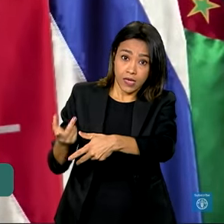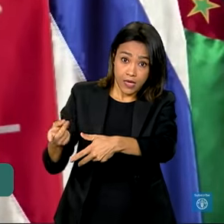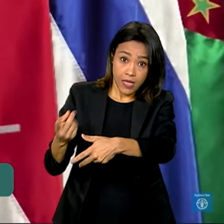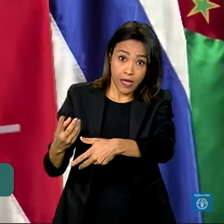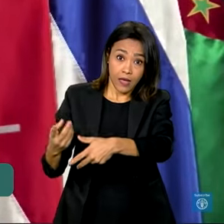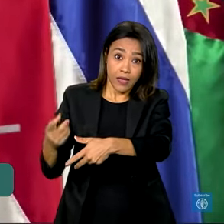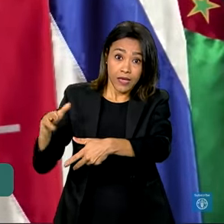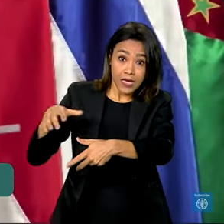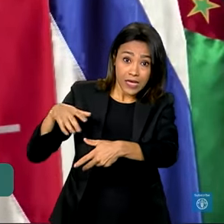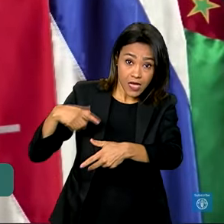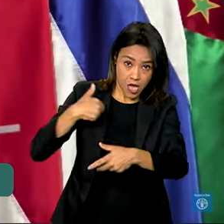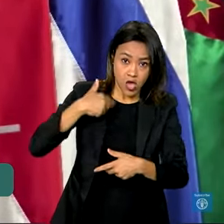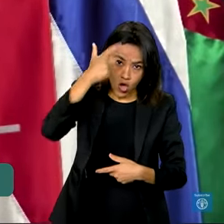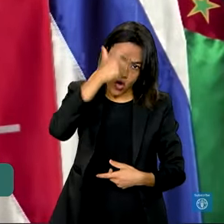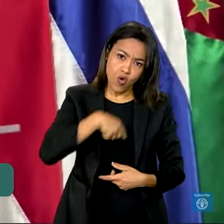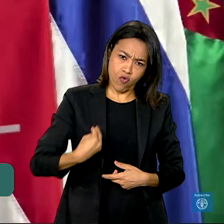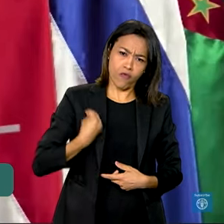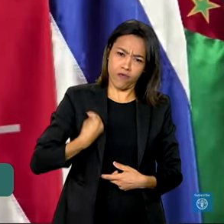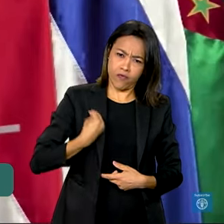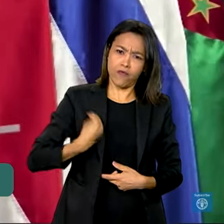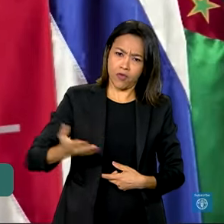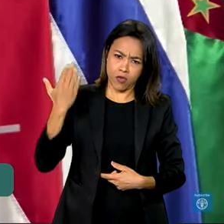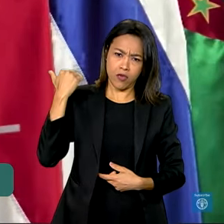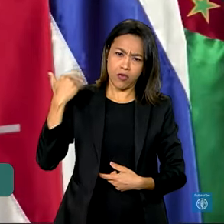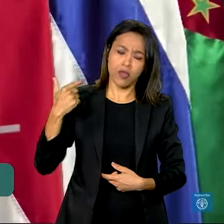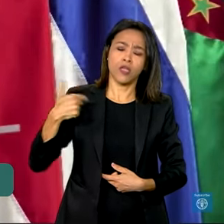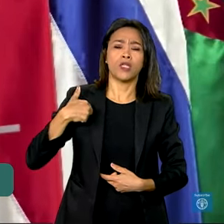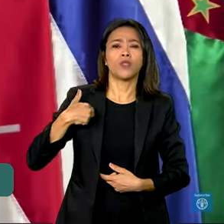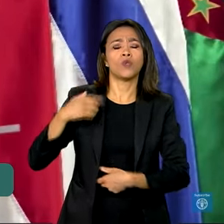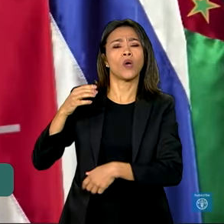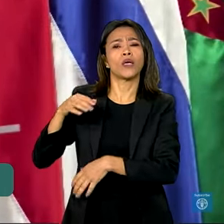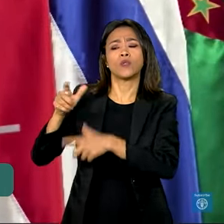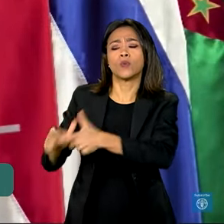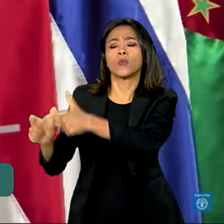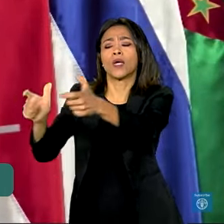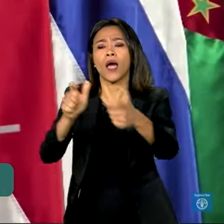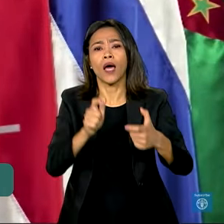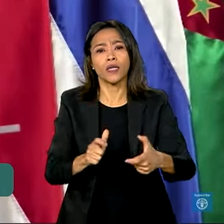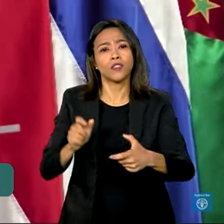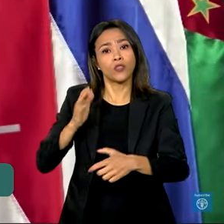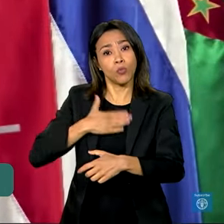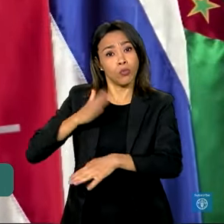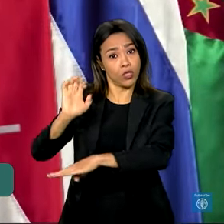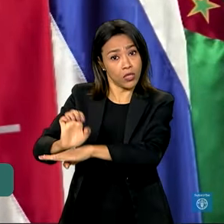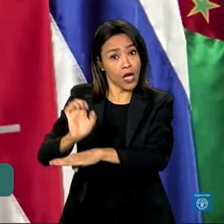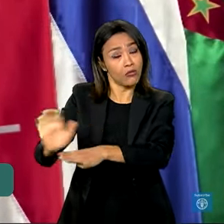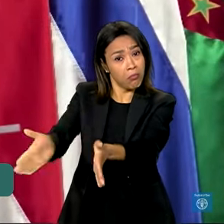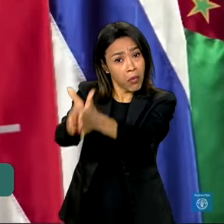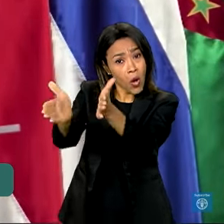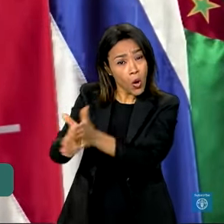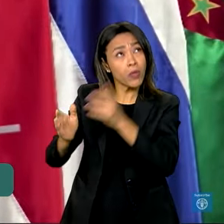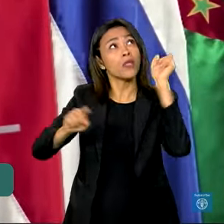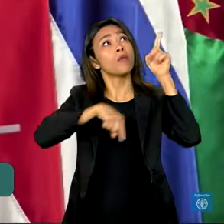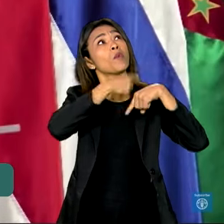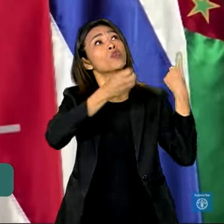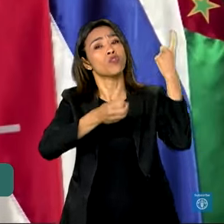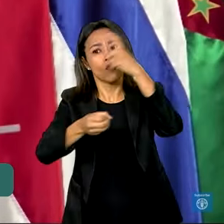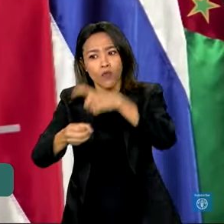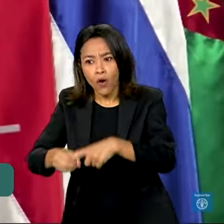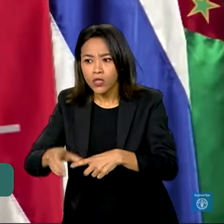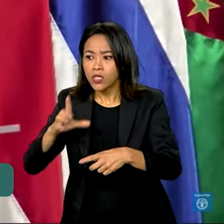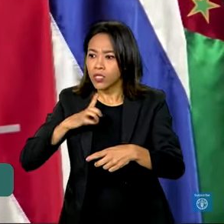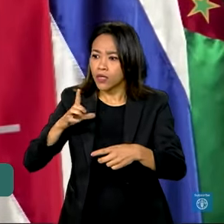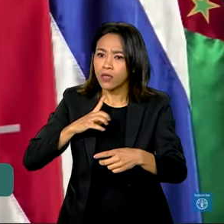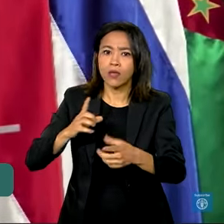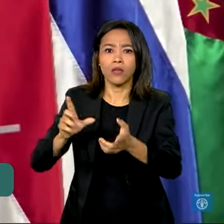aquelas regiões que eu conhecia no meu estado, muito pobre. Daqui a pouco você volta, já tem um mercadinho que